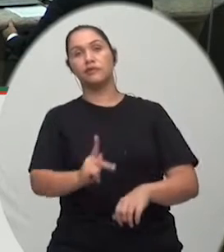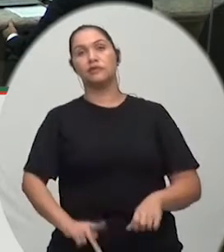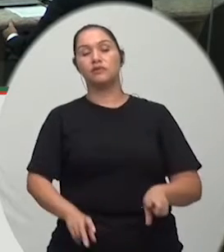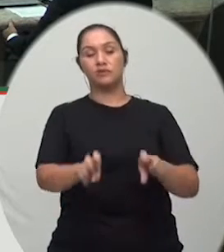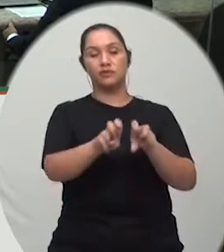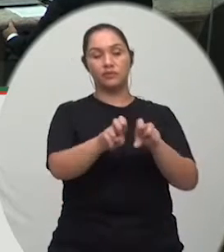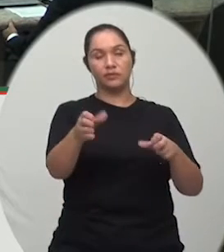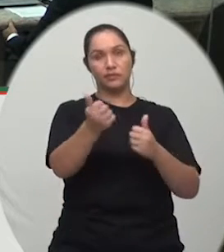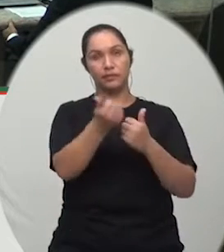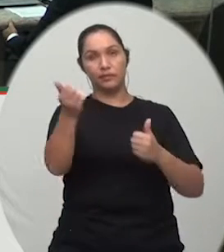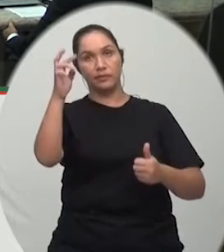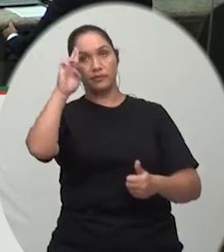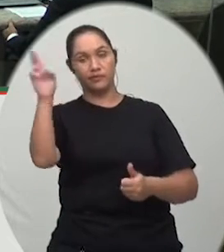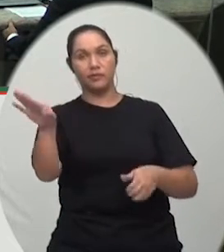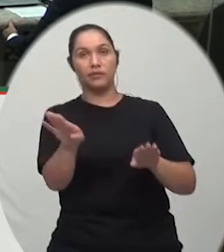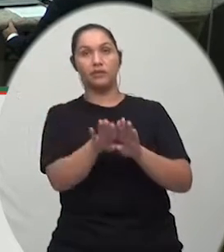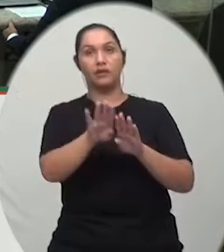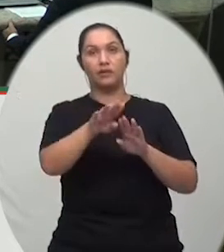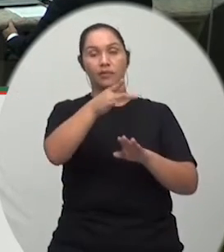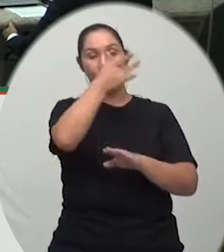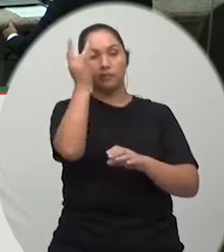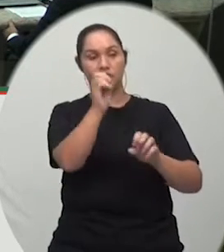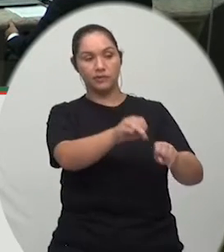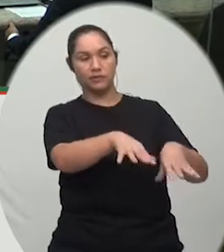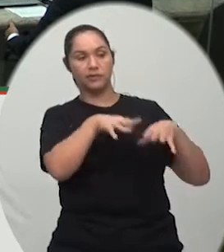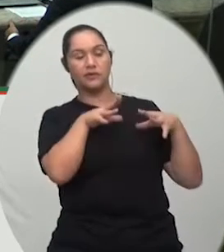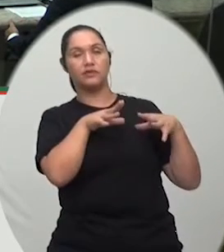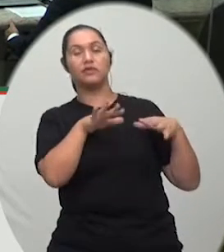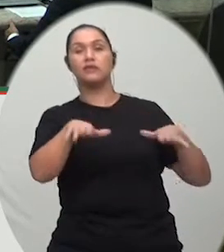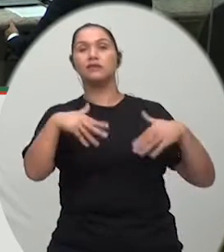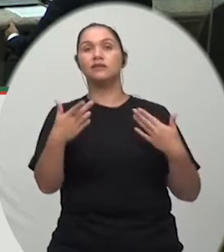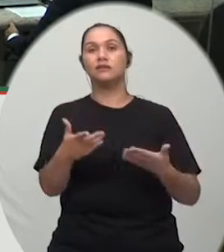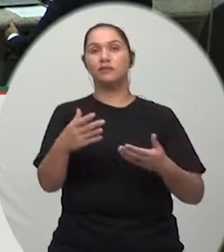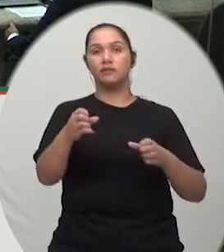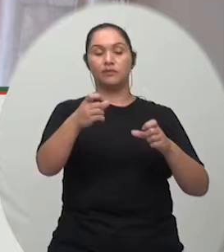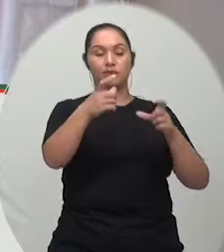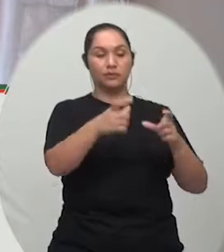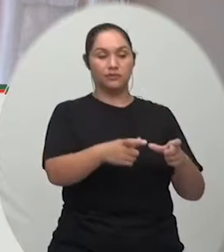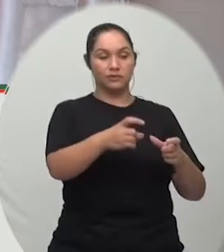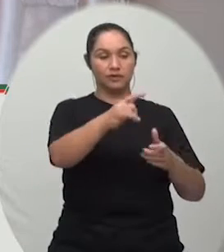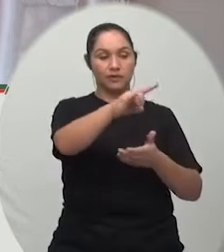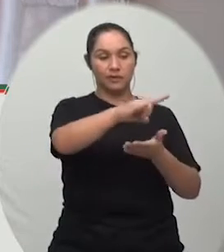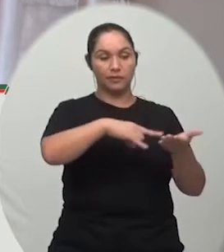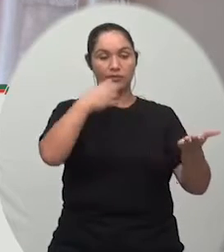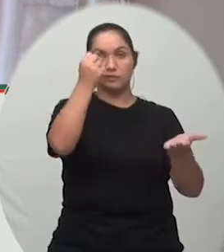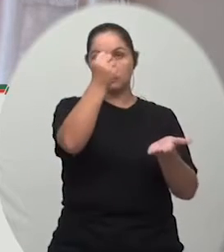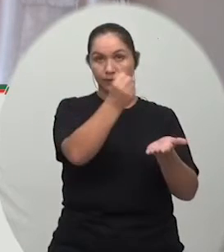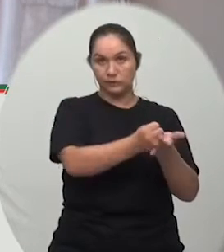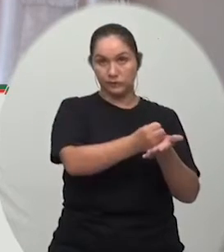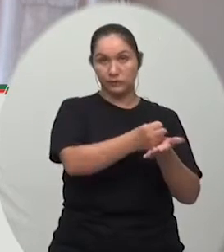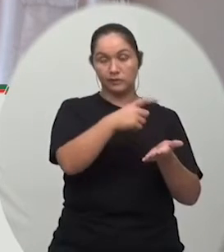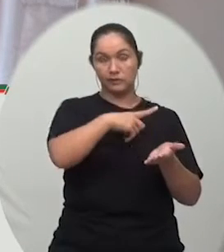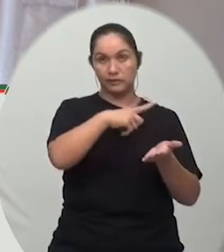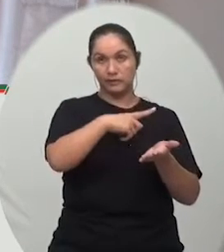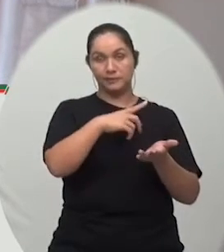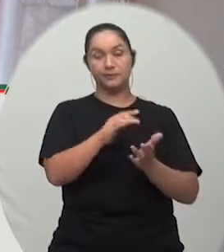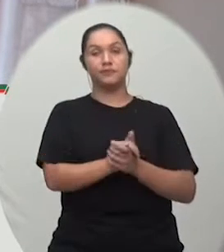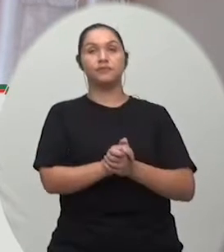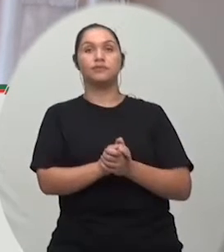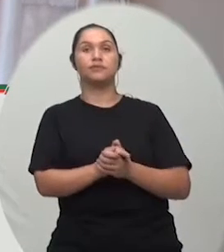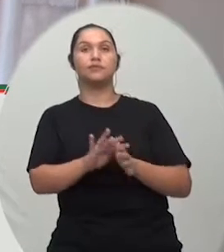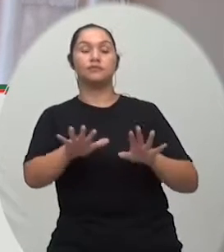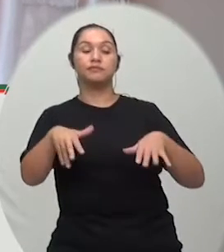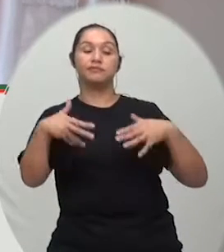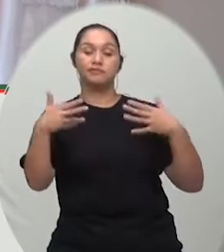mesa, vereadores e público que ainda nos acompanha aqui. Nós temos os cartórios como conferentes apontadores, né, de